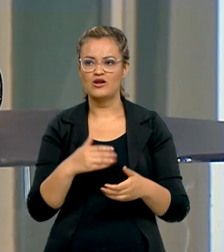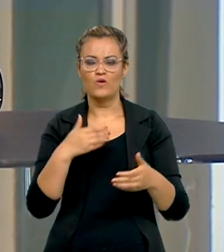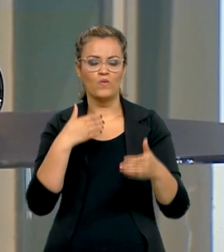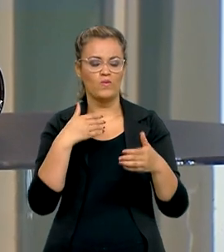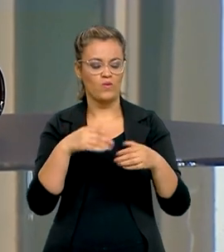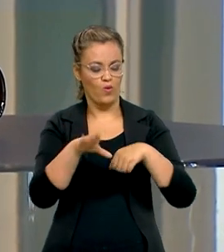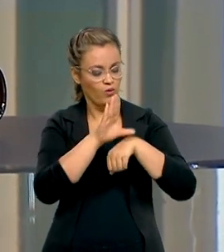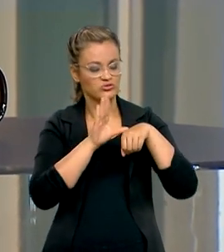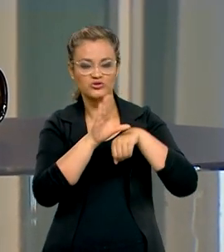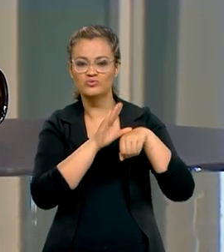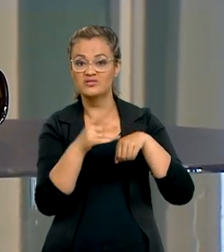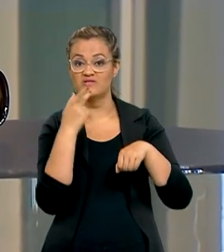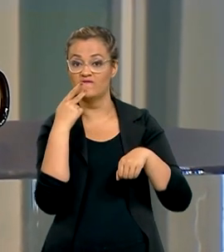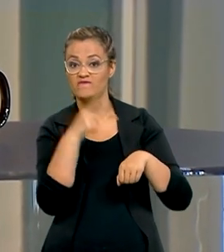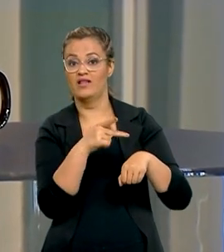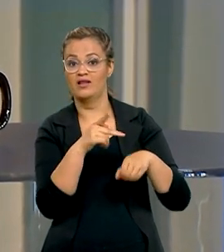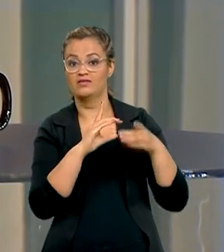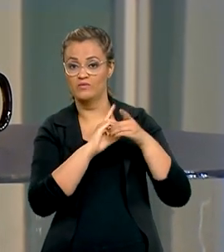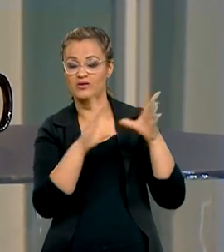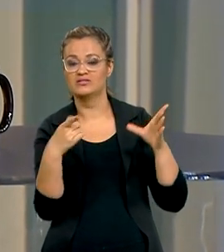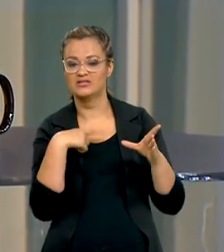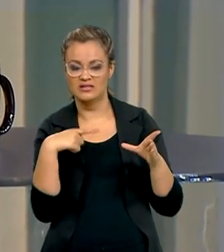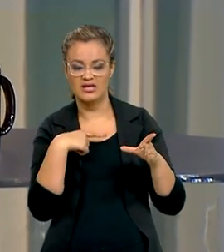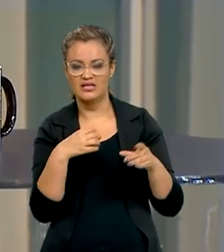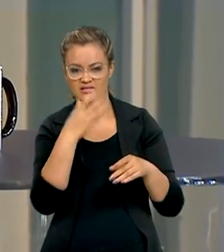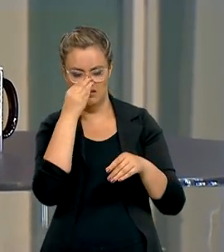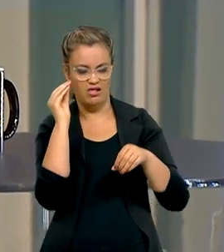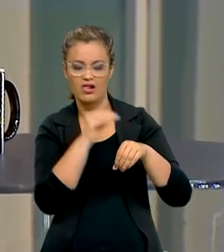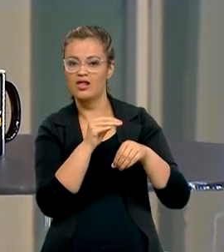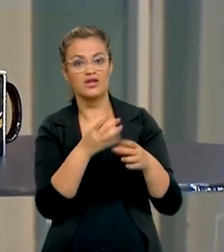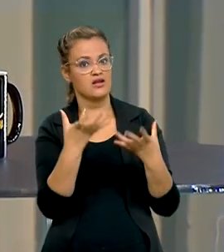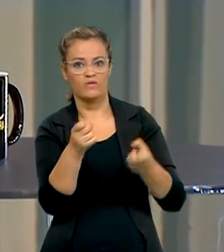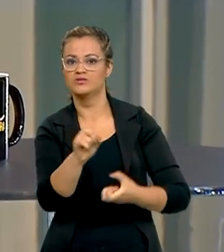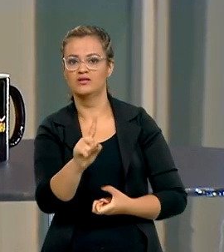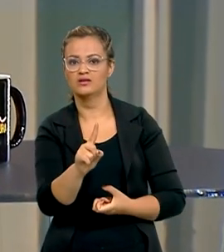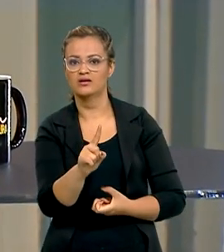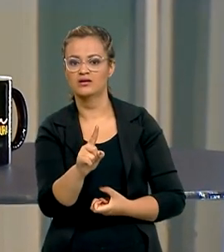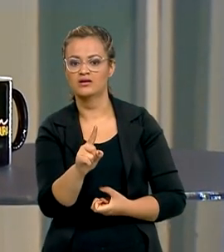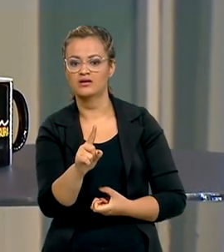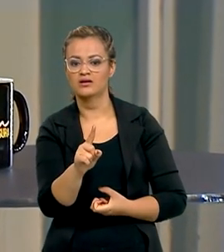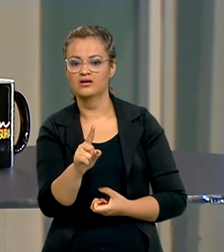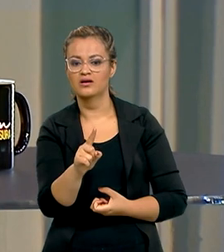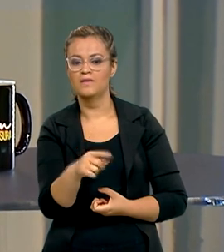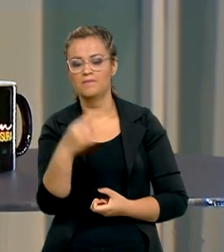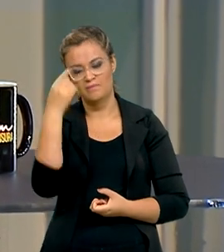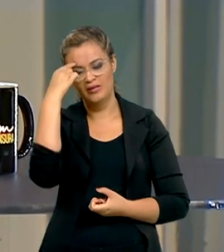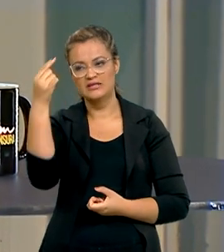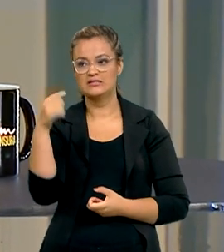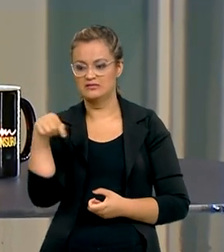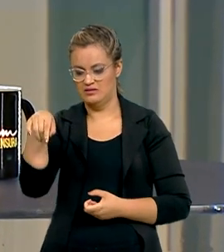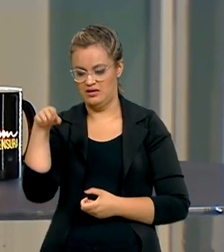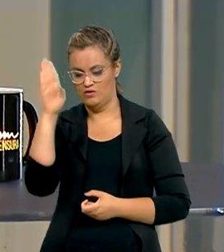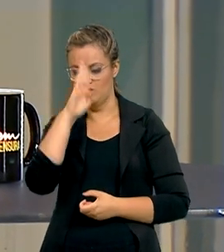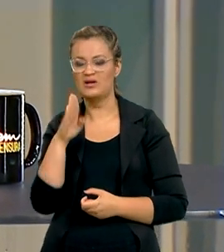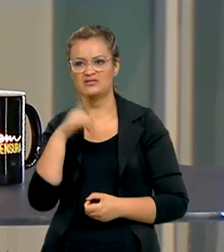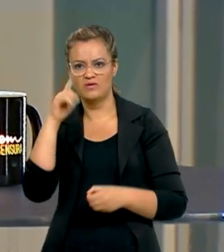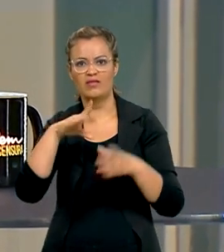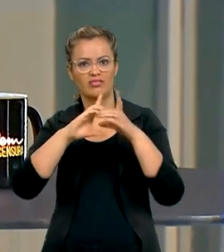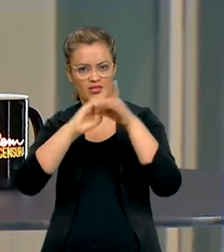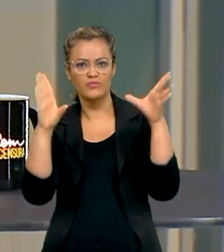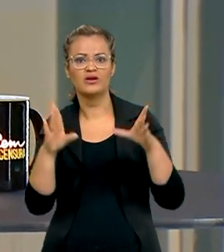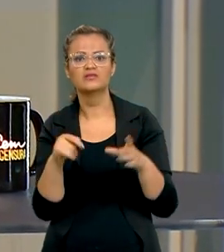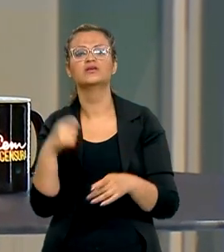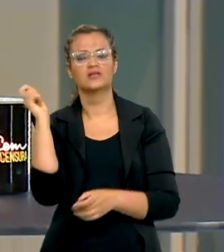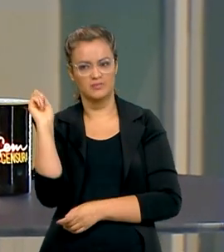Constituição deve ser absolutamente rejeitada e não deve passar na cabeça de um país que é democrático e